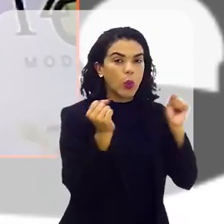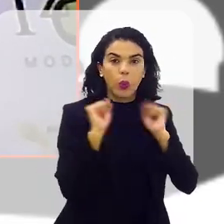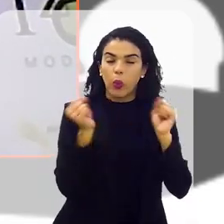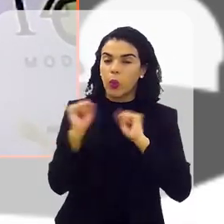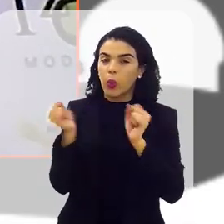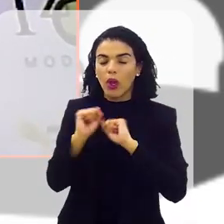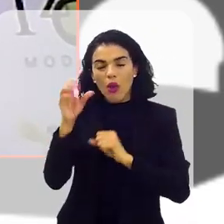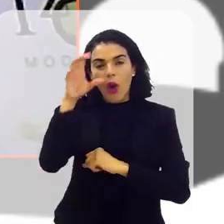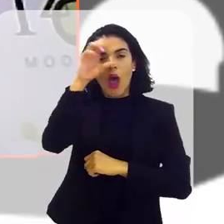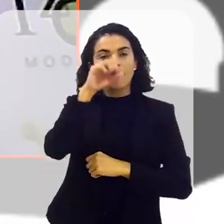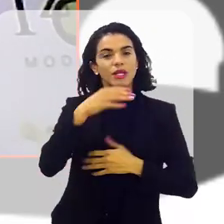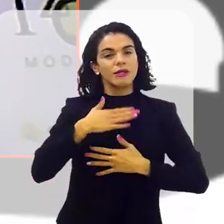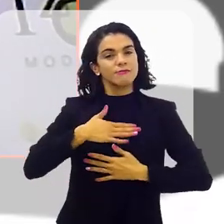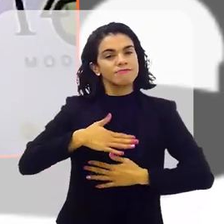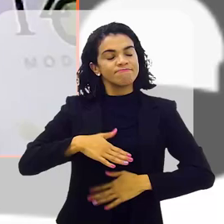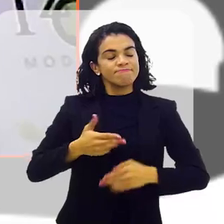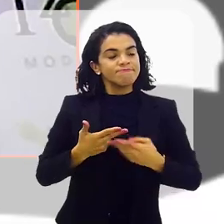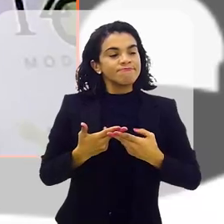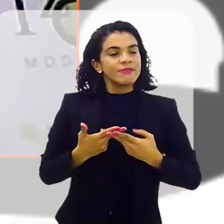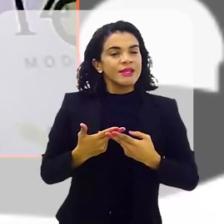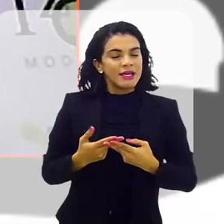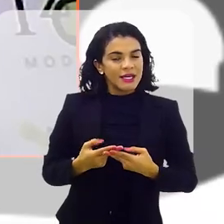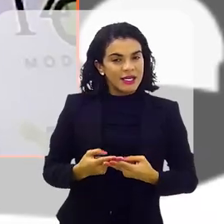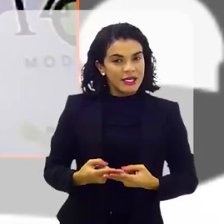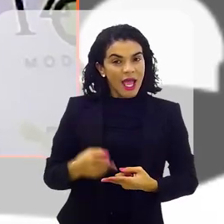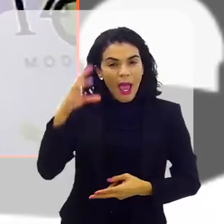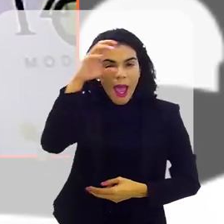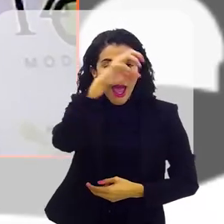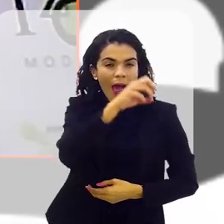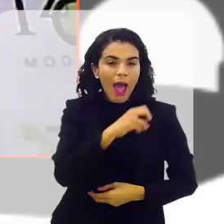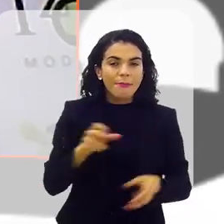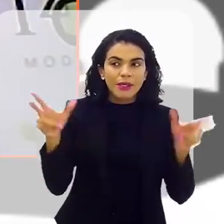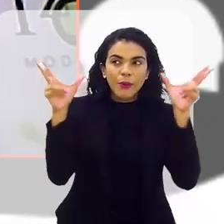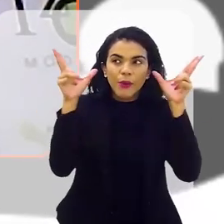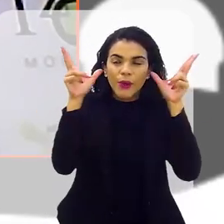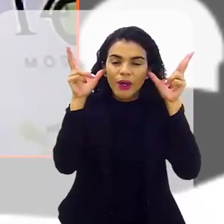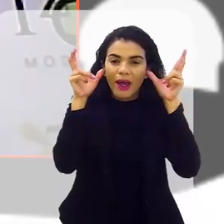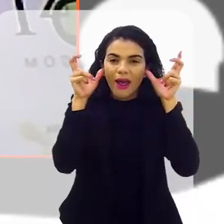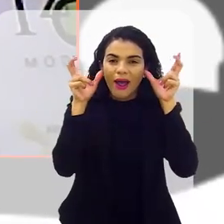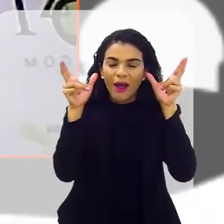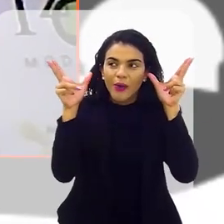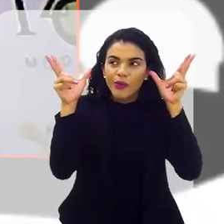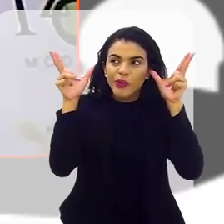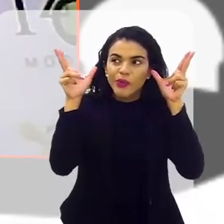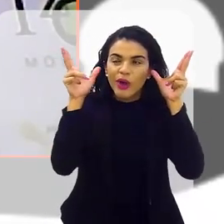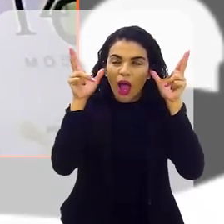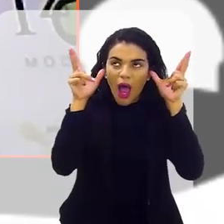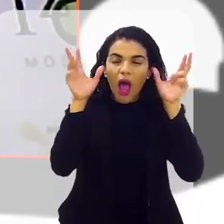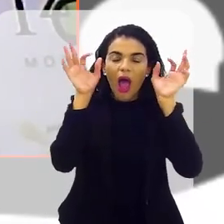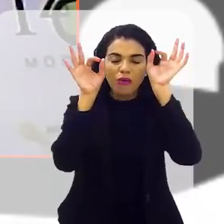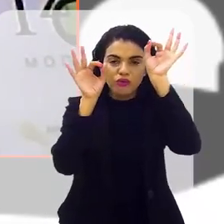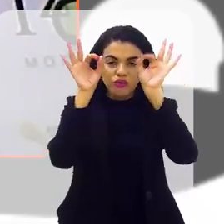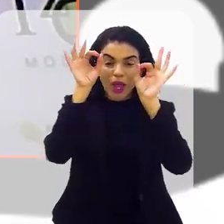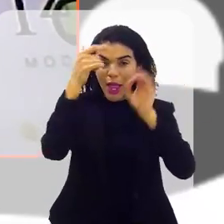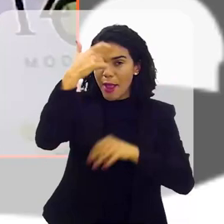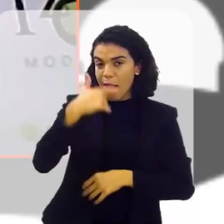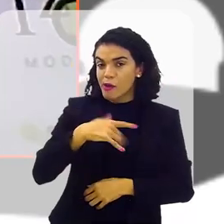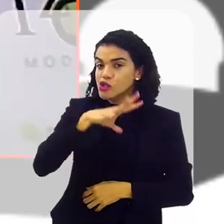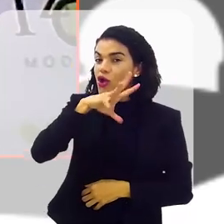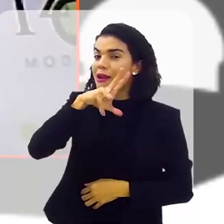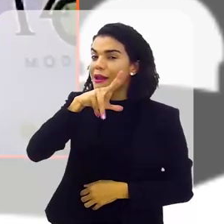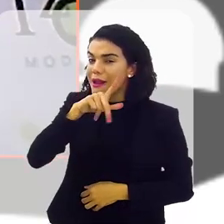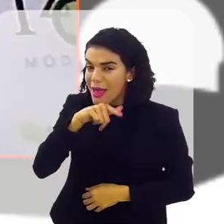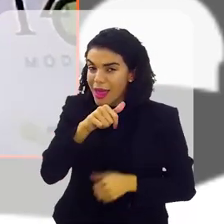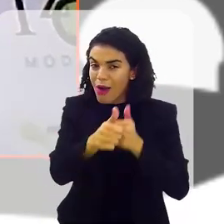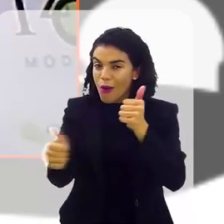agitado Então aprendi a ter um pouco mais de paciência aprendi a ouvir mais porque eu enquanto leonino